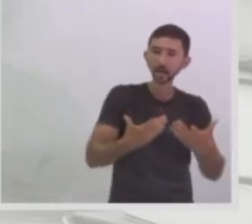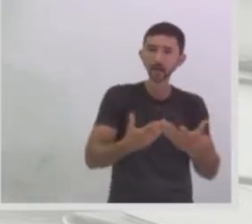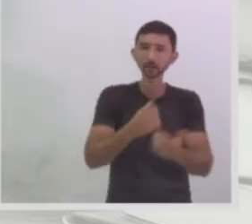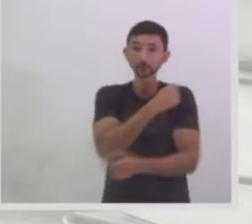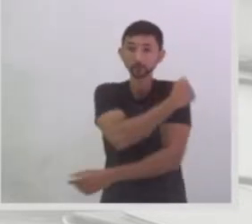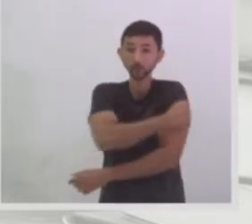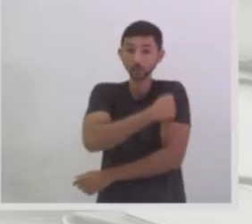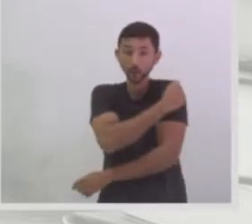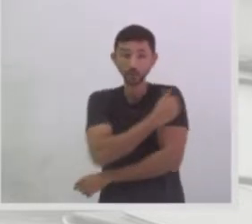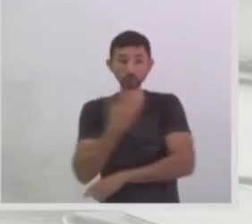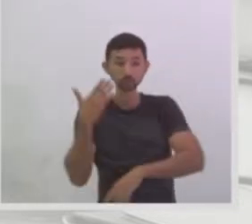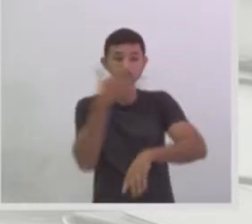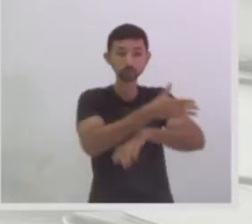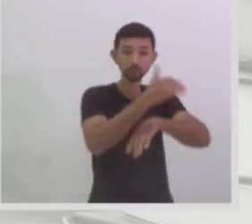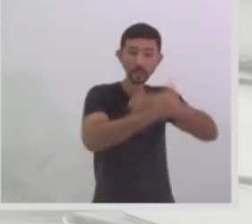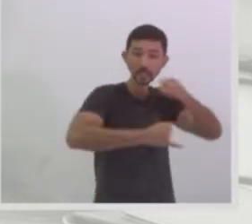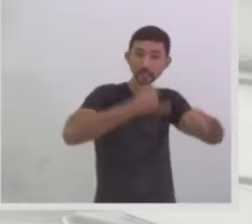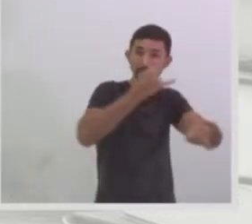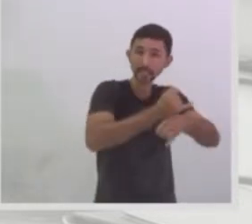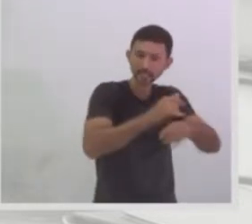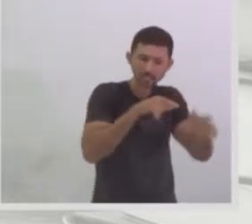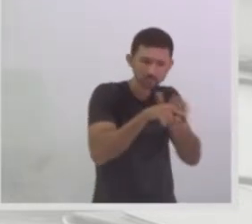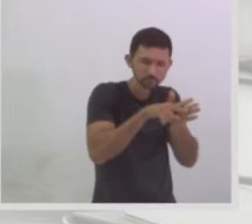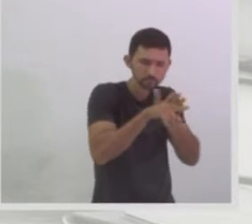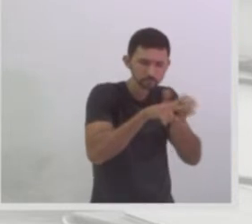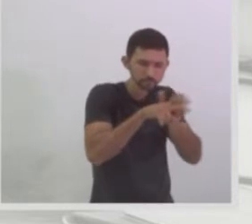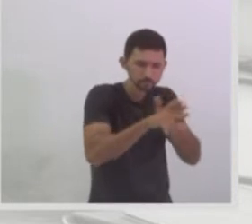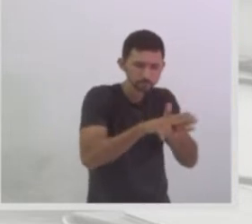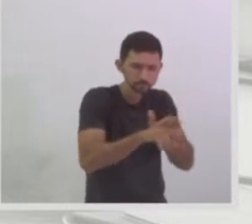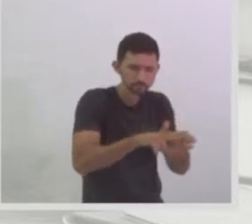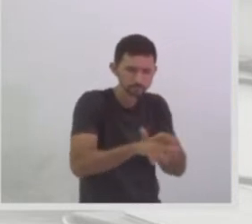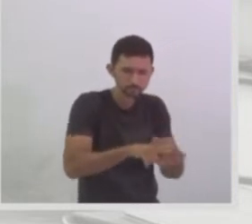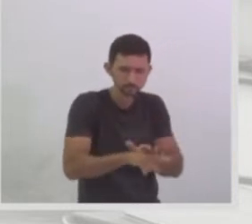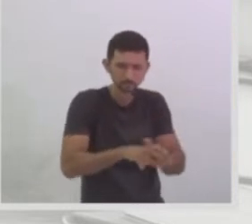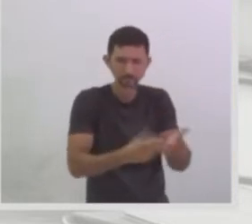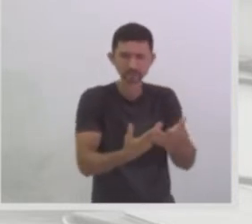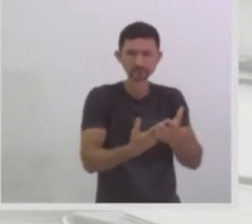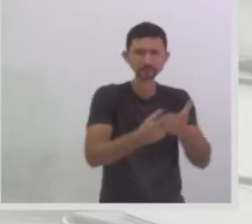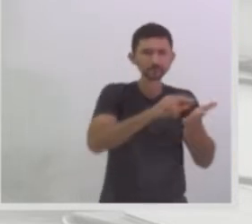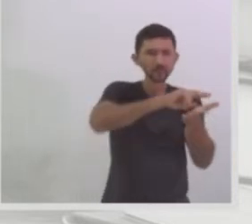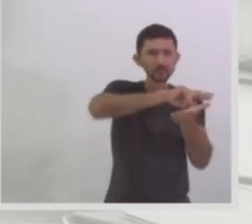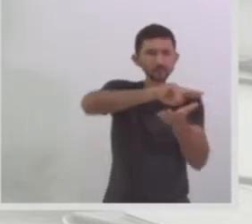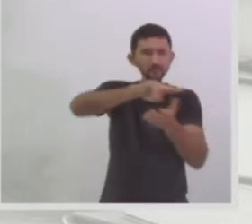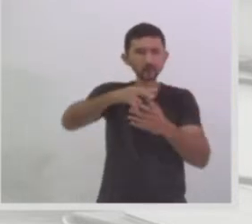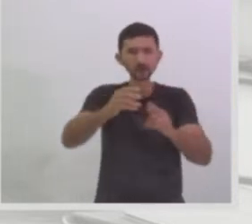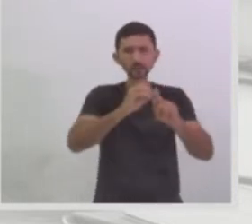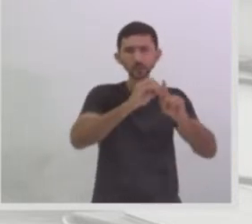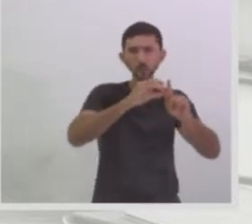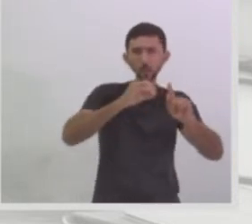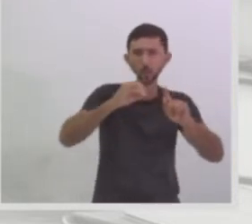corre para a internet muitas vezes, né, e vai acessando as ferramentas de busca. Mas isso é